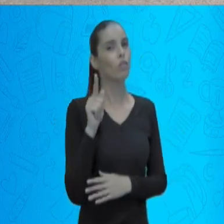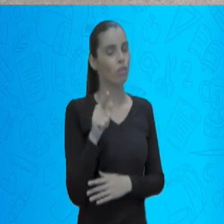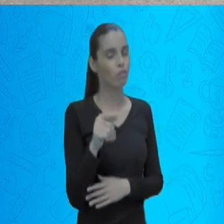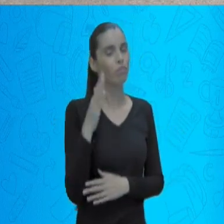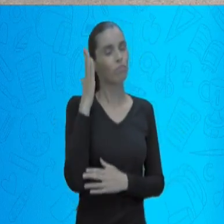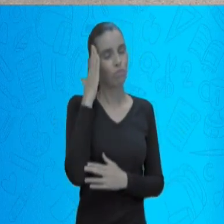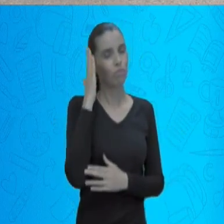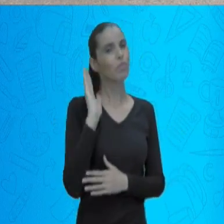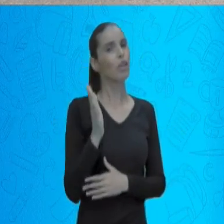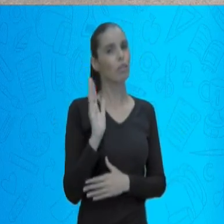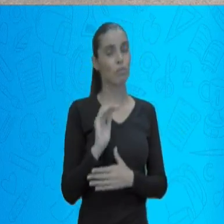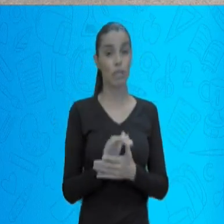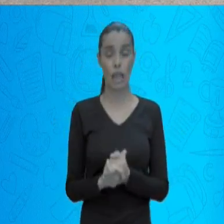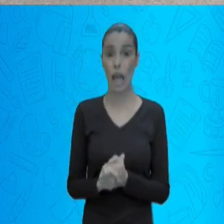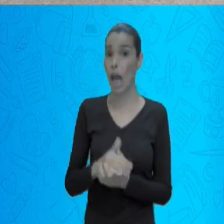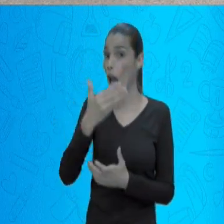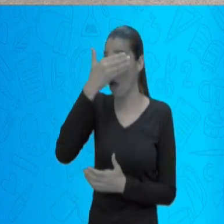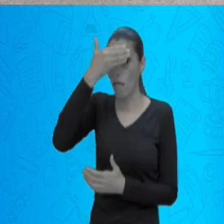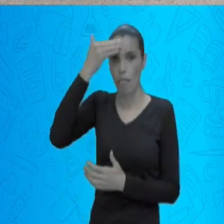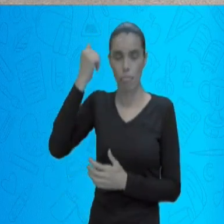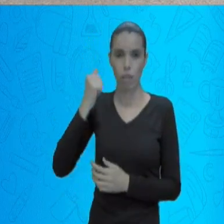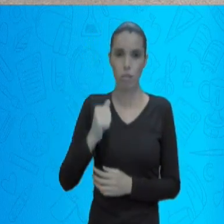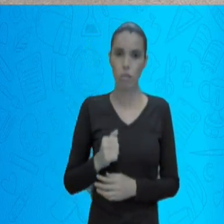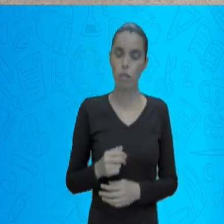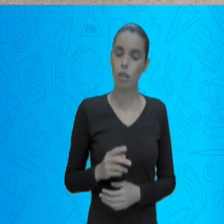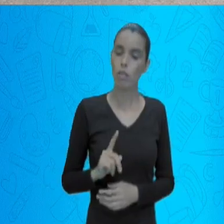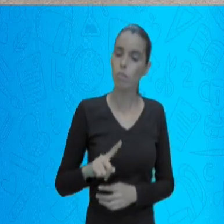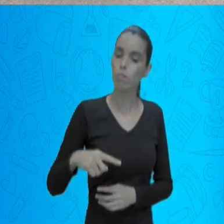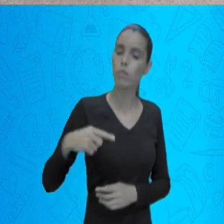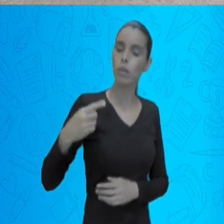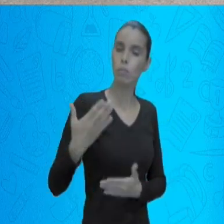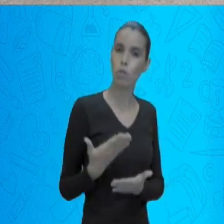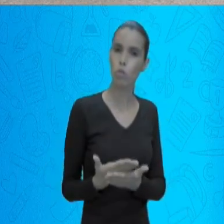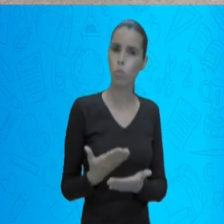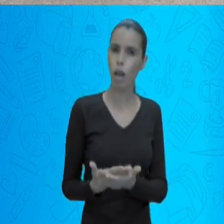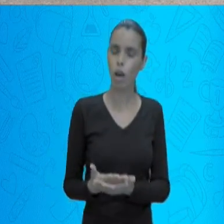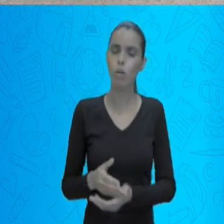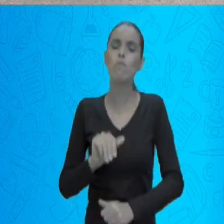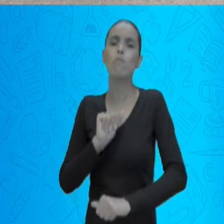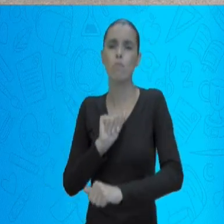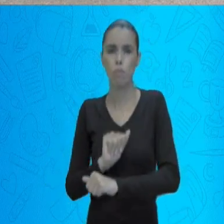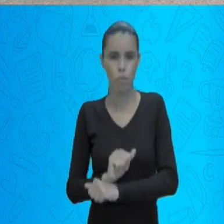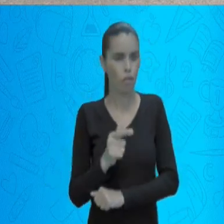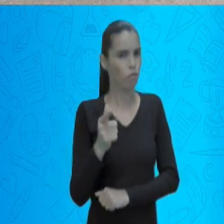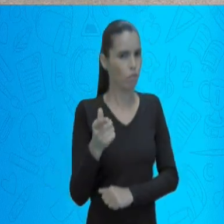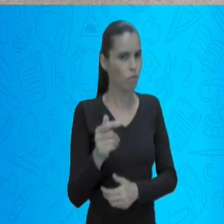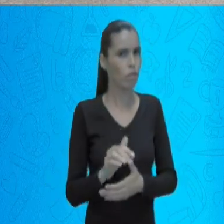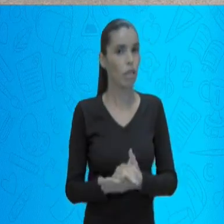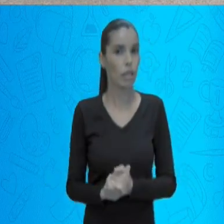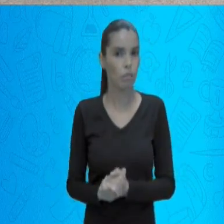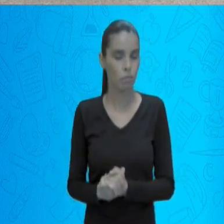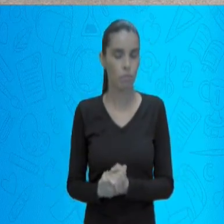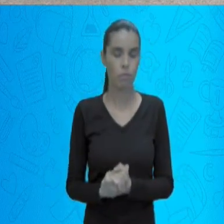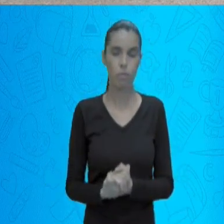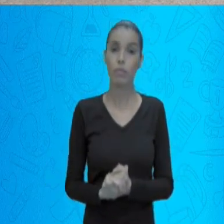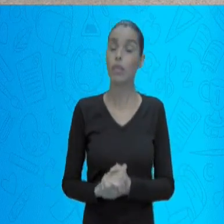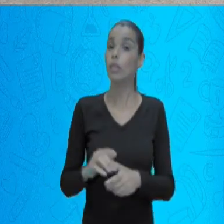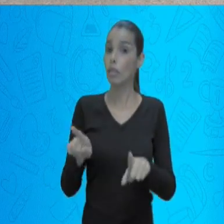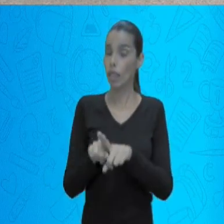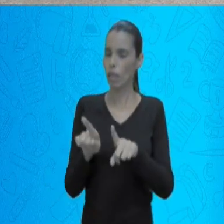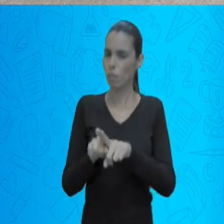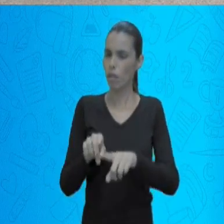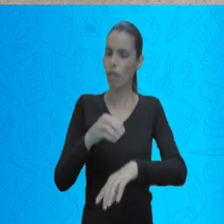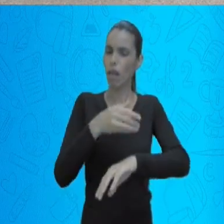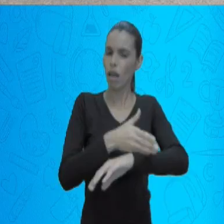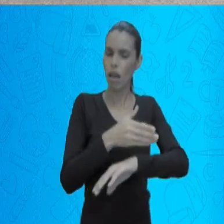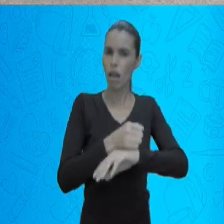esqueça que eu vou esperar você na próxima aula e um outro recado muito importante. Acesse a